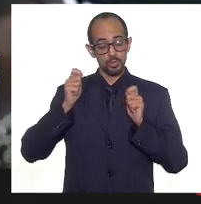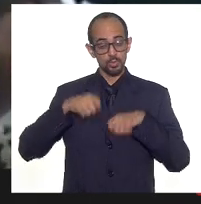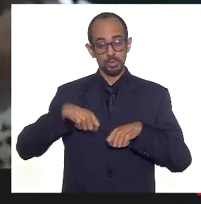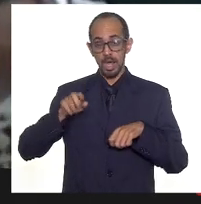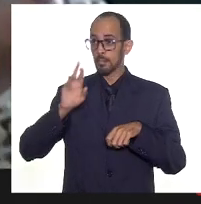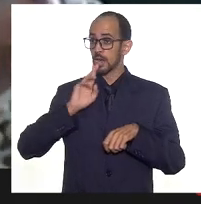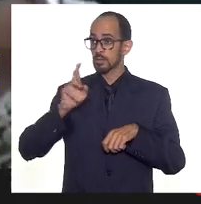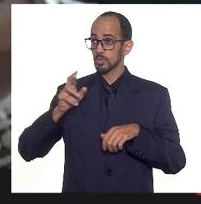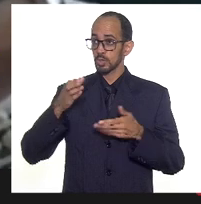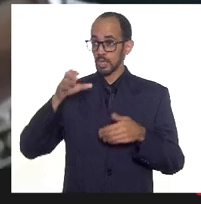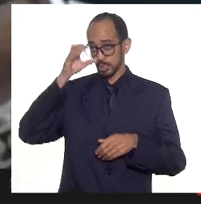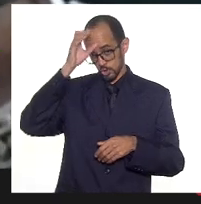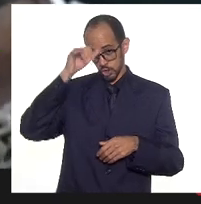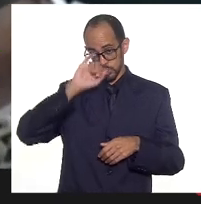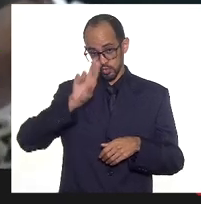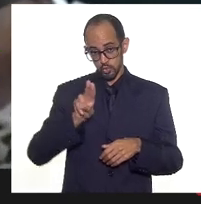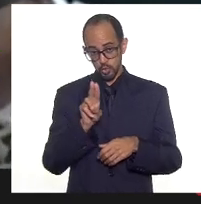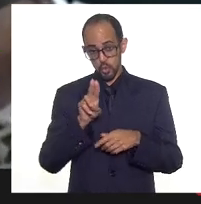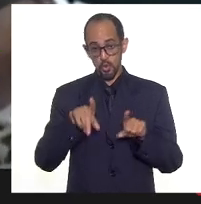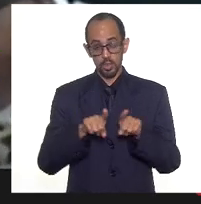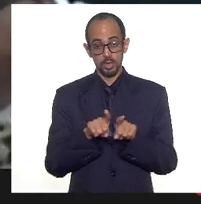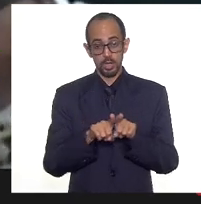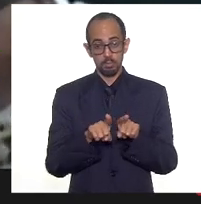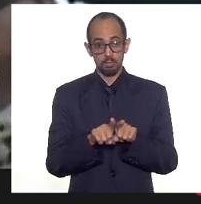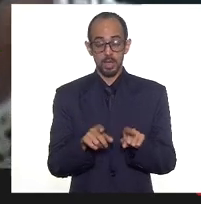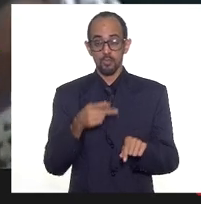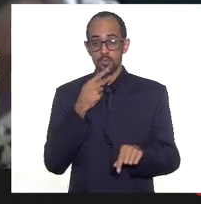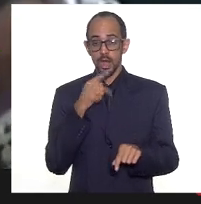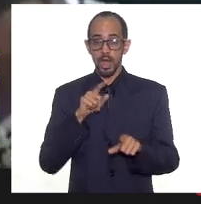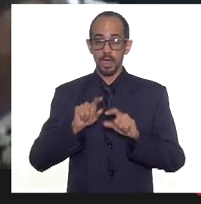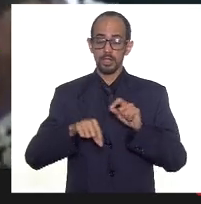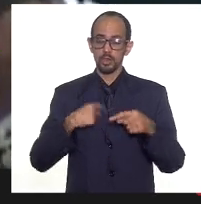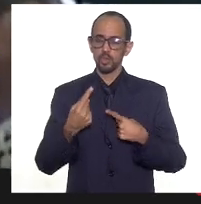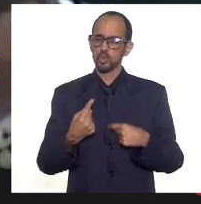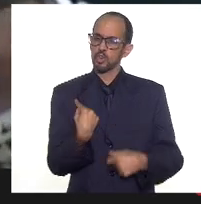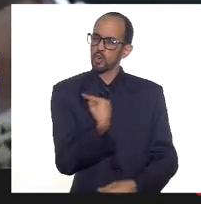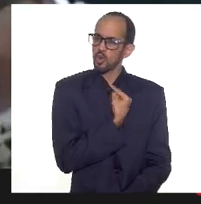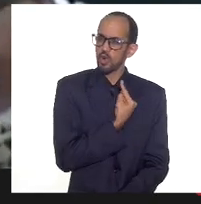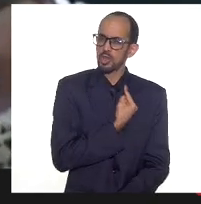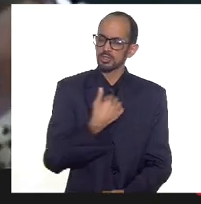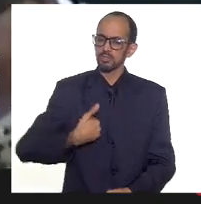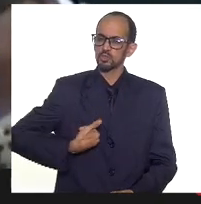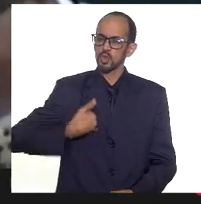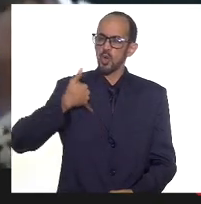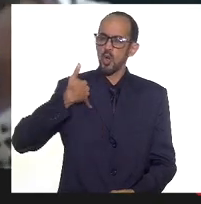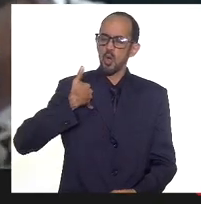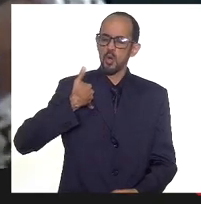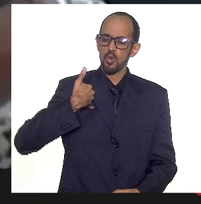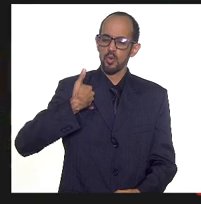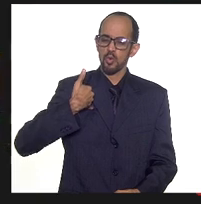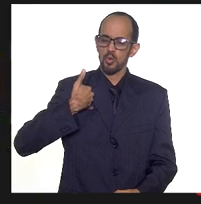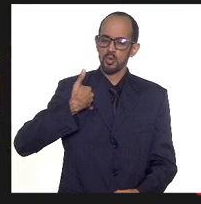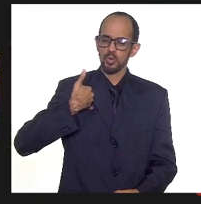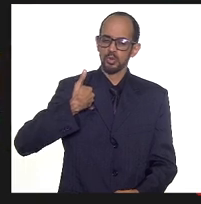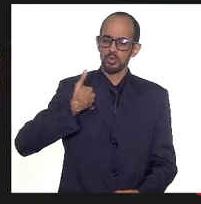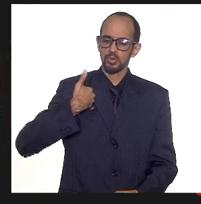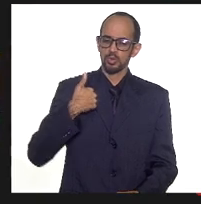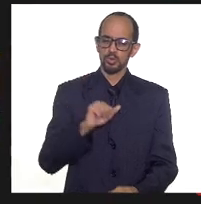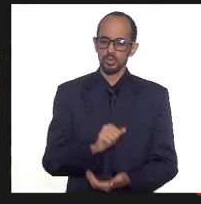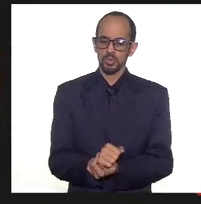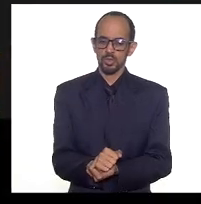deputada Tia Ju, e dizer que acho que temos muito orgulho de ver Vossas